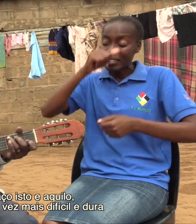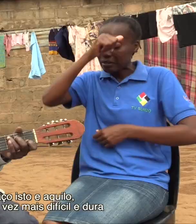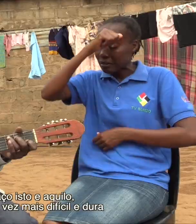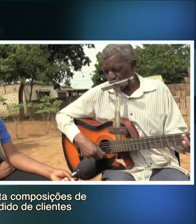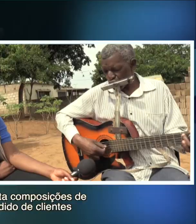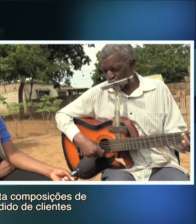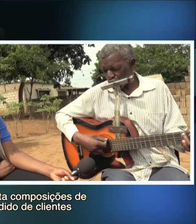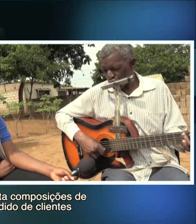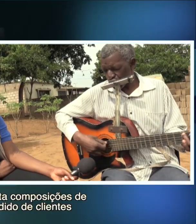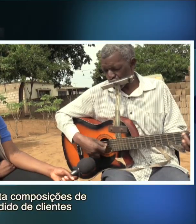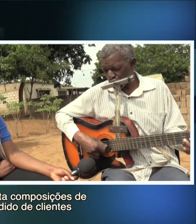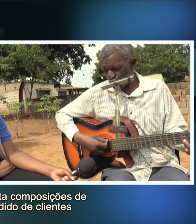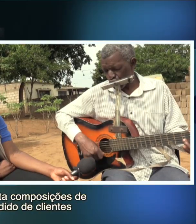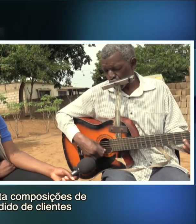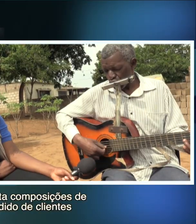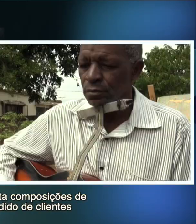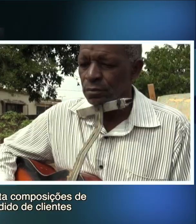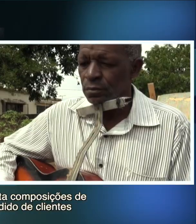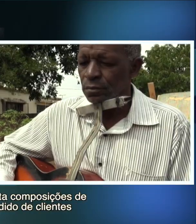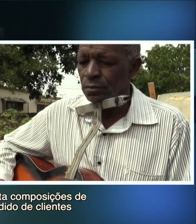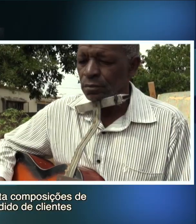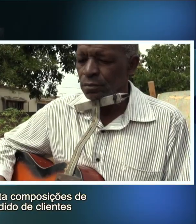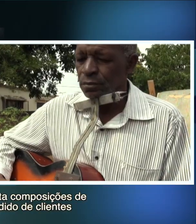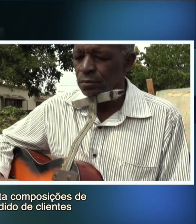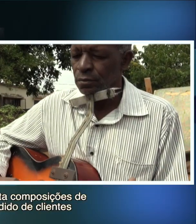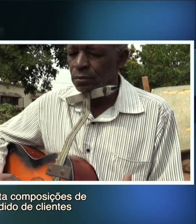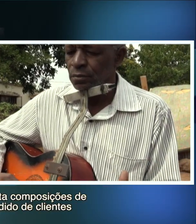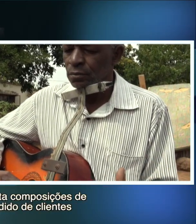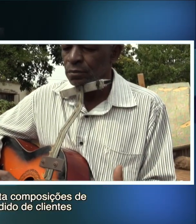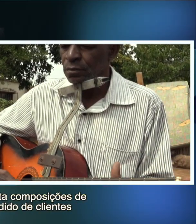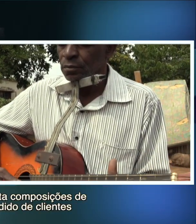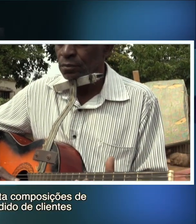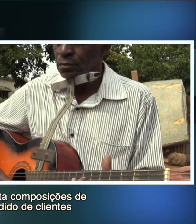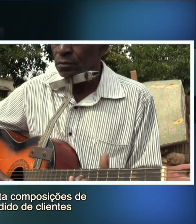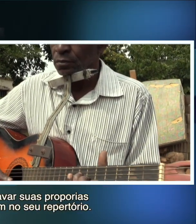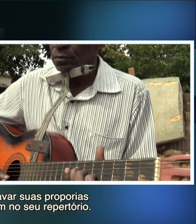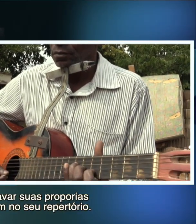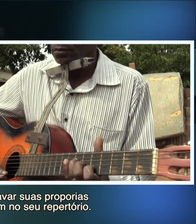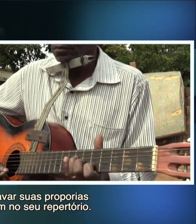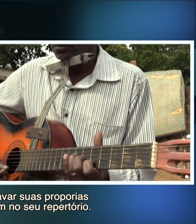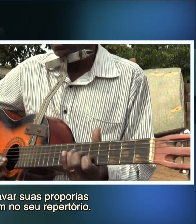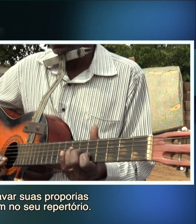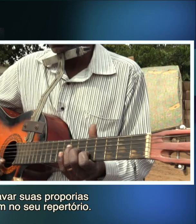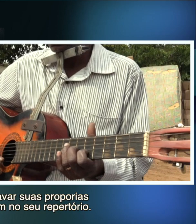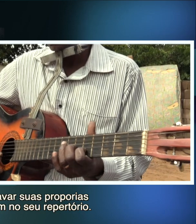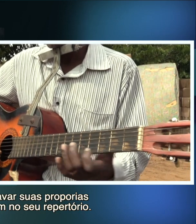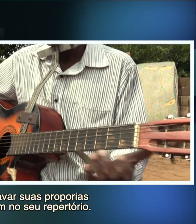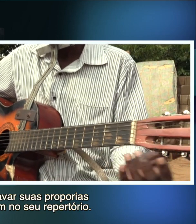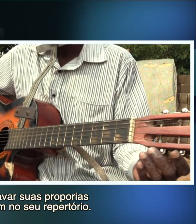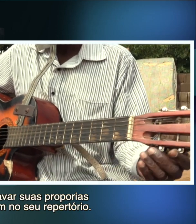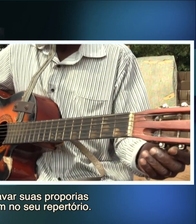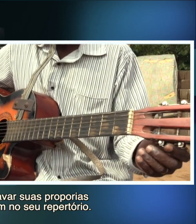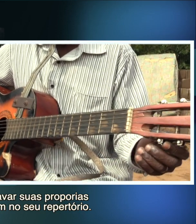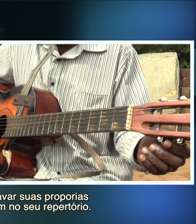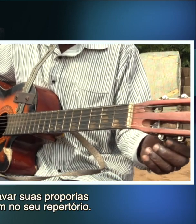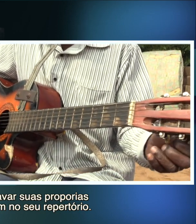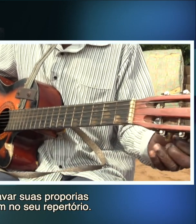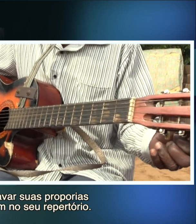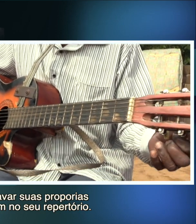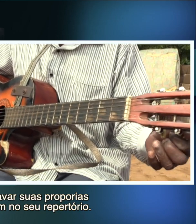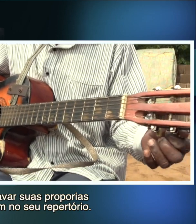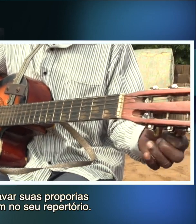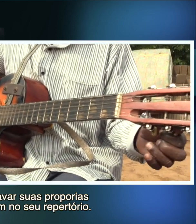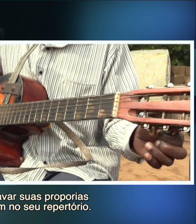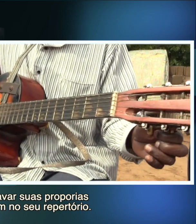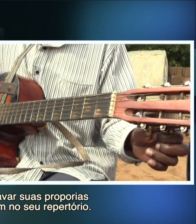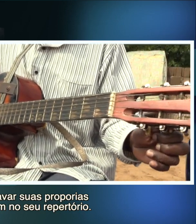dura mesmo. Normalmente, interpreta composições de outros artistas a pedido de clientes, mas tem planos de